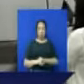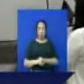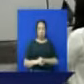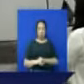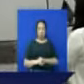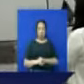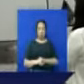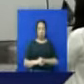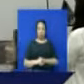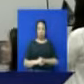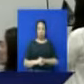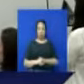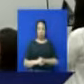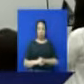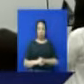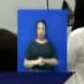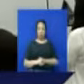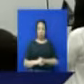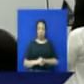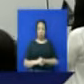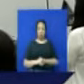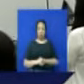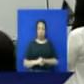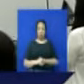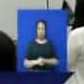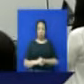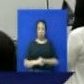Presente. Olha aí.